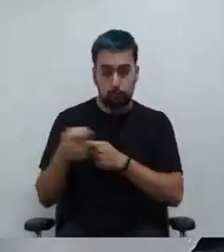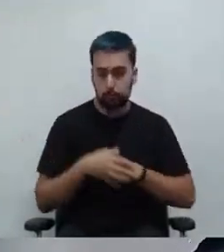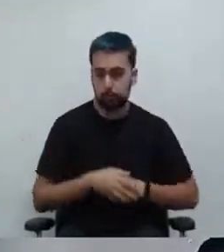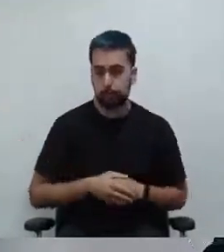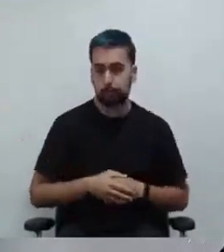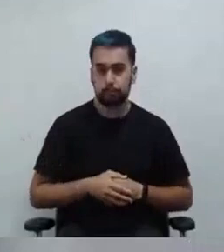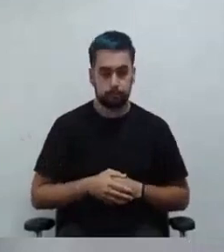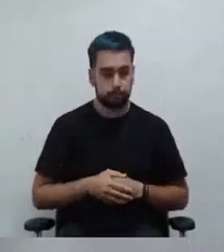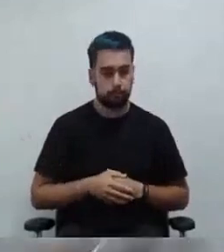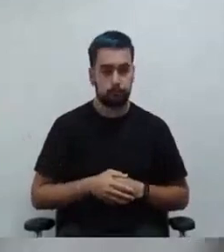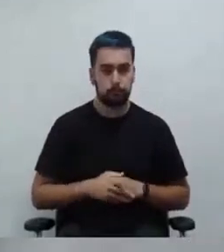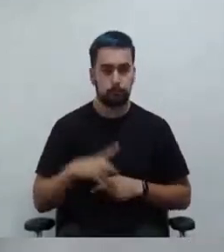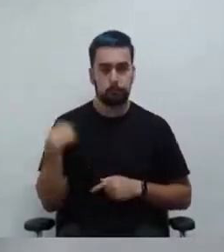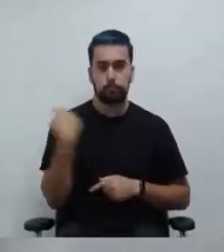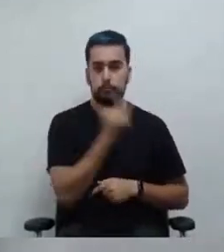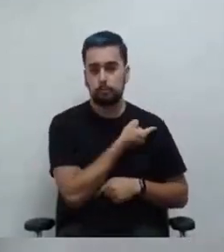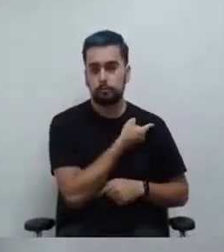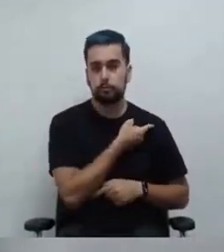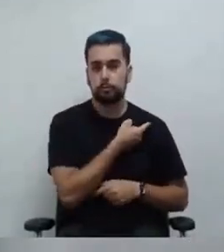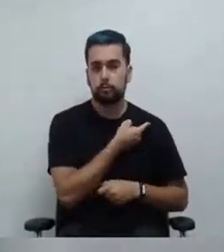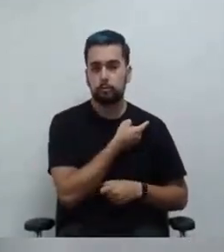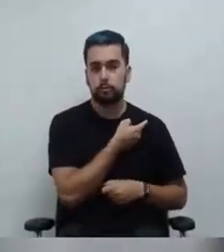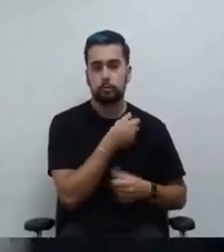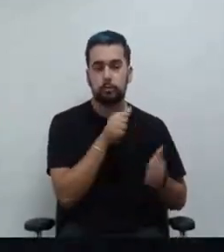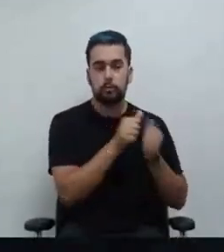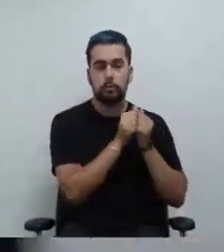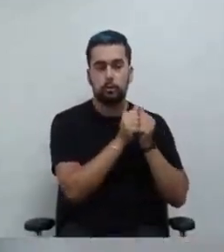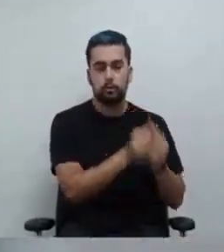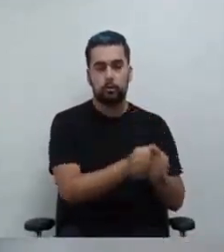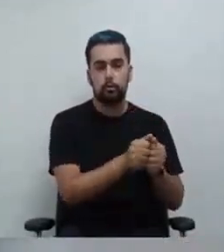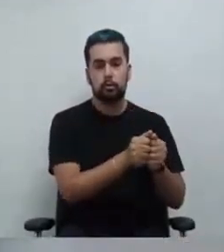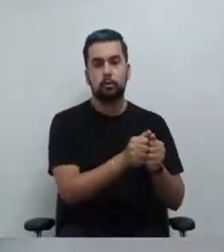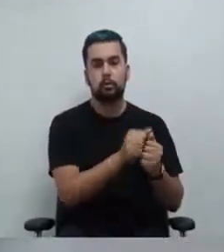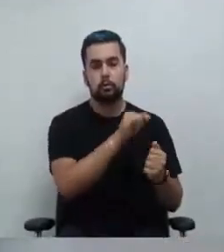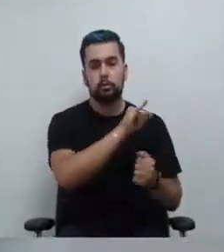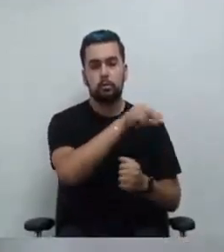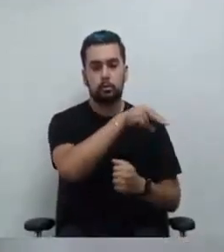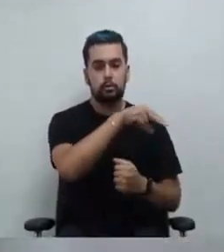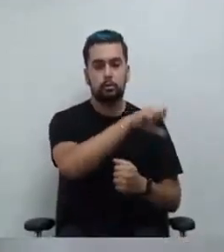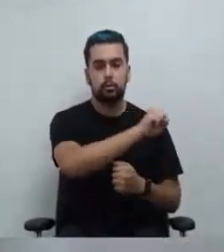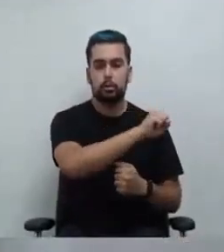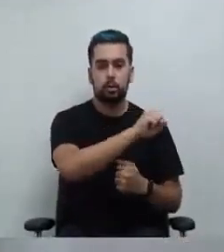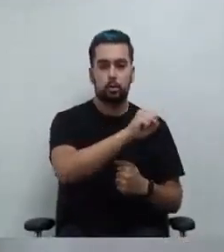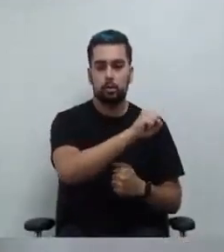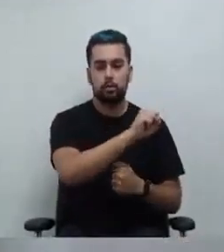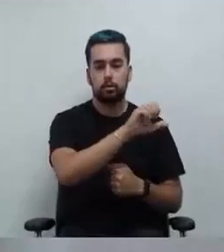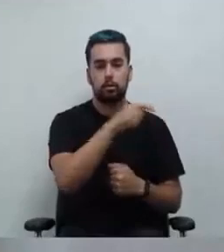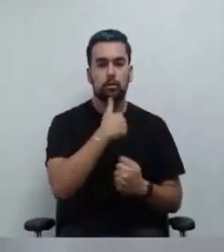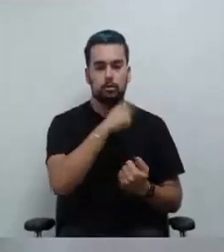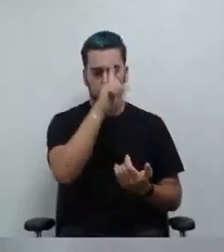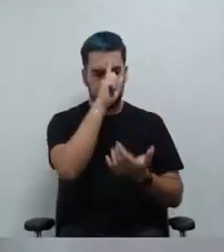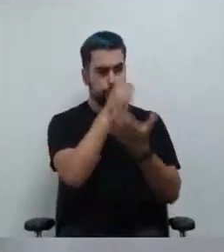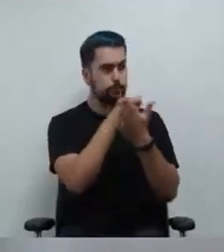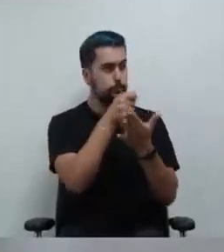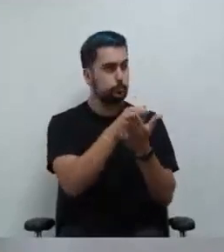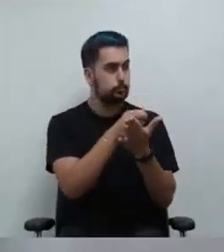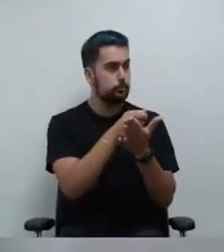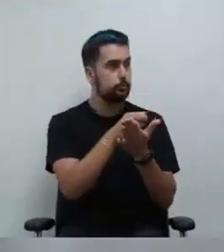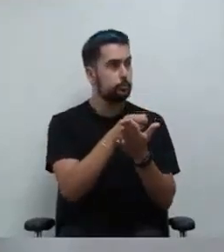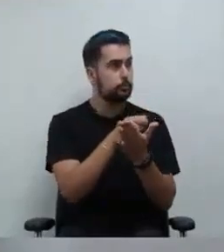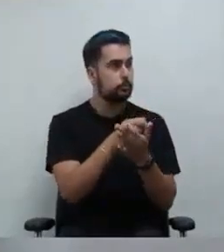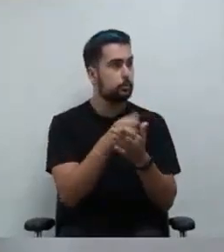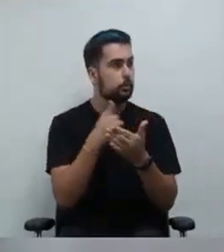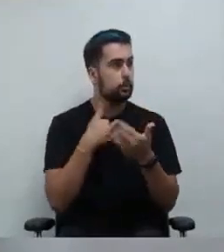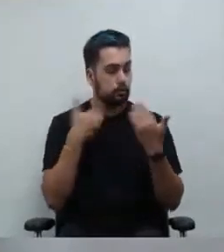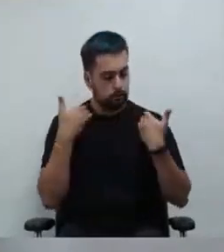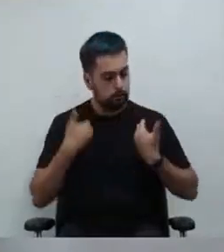sobre o nosso convênio com a presidência do INSS, né? Vou cobrá-lo enquanto estiver